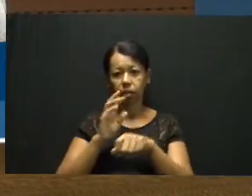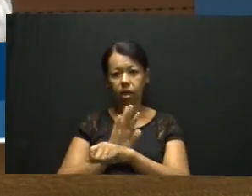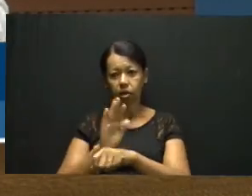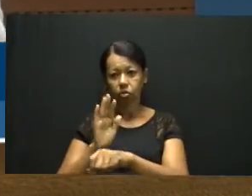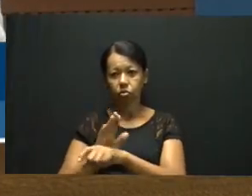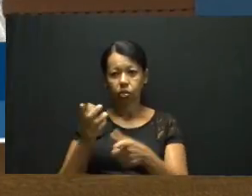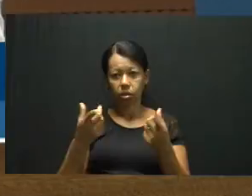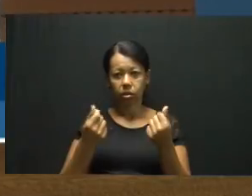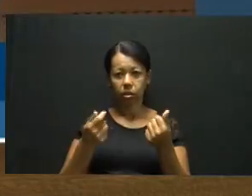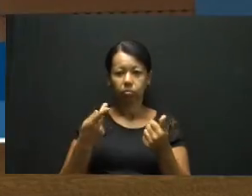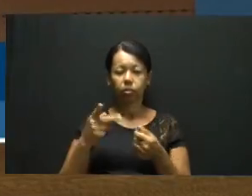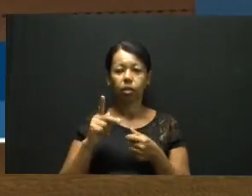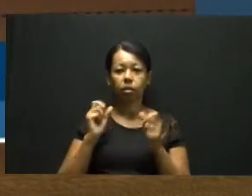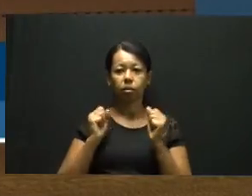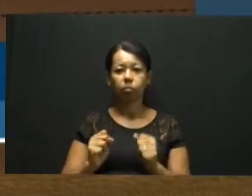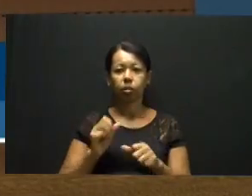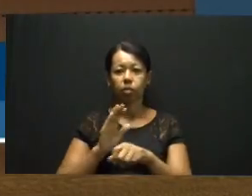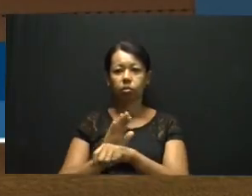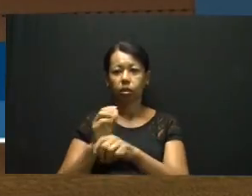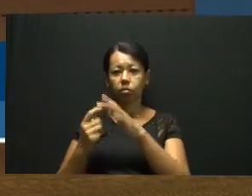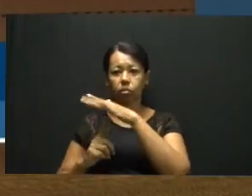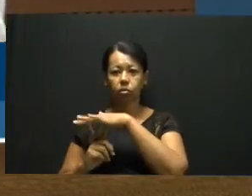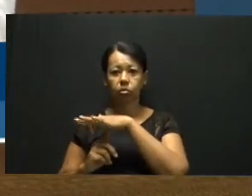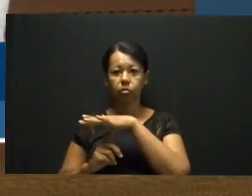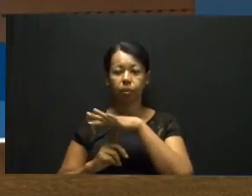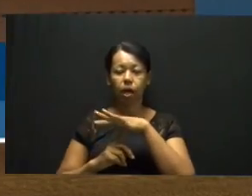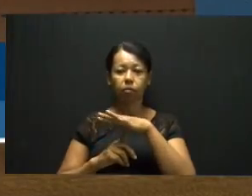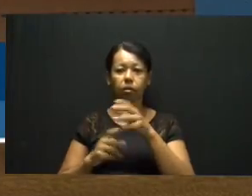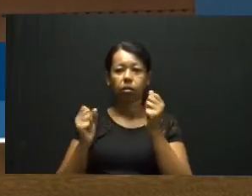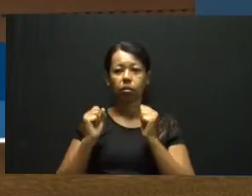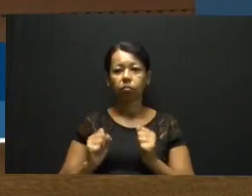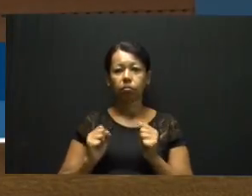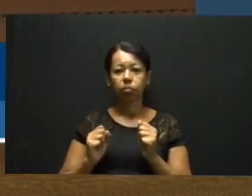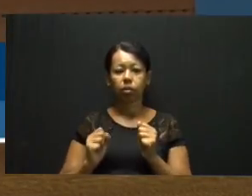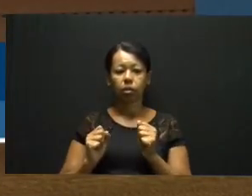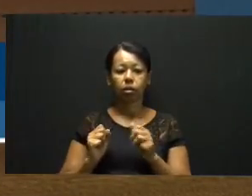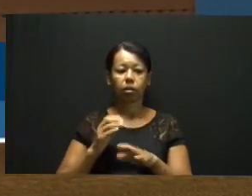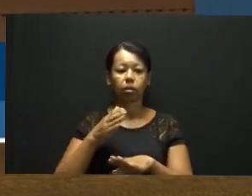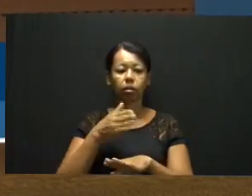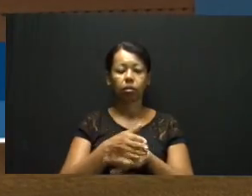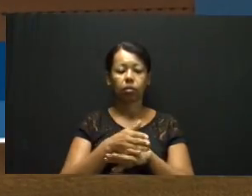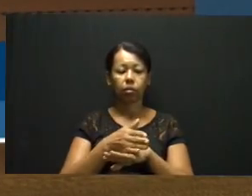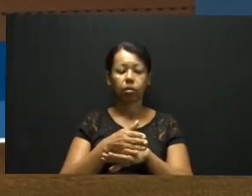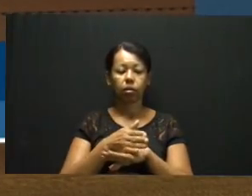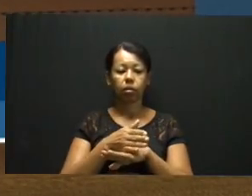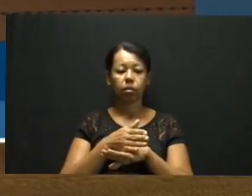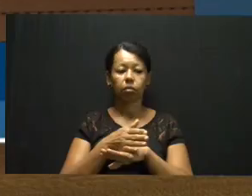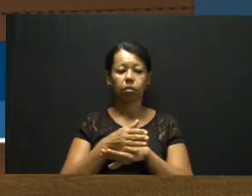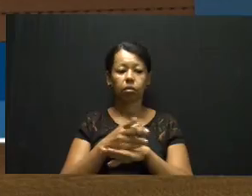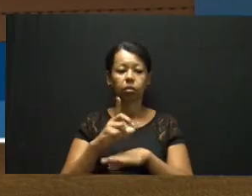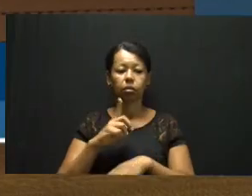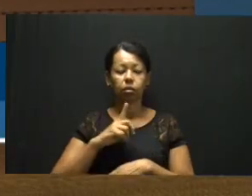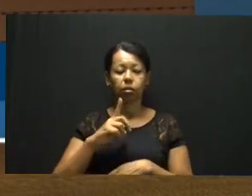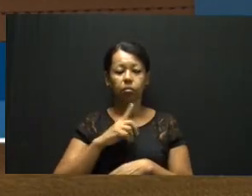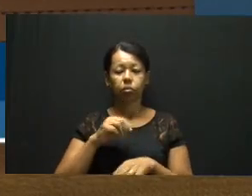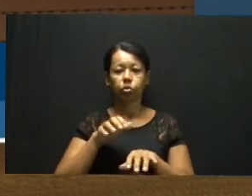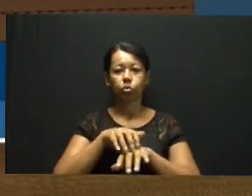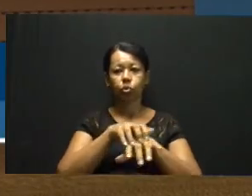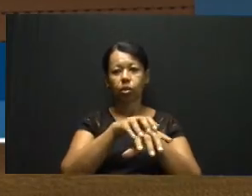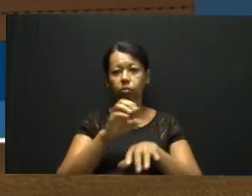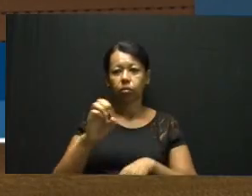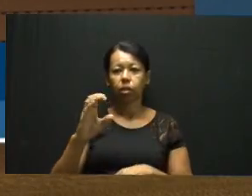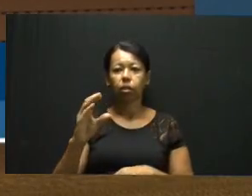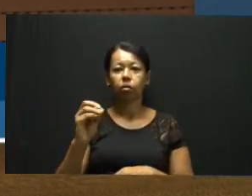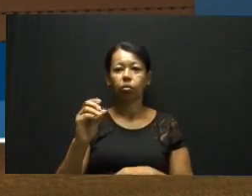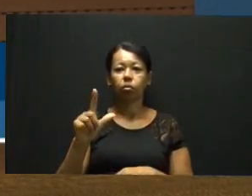possa viabilizar nossos parques. Nós temos, para poder entrar nessa intenção, nós temos o turismo ecológico, que